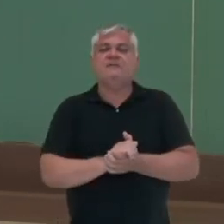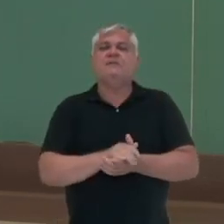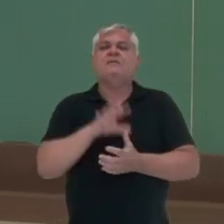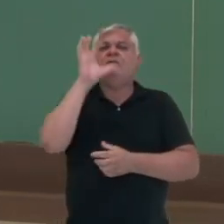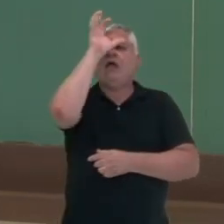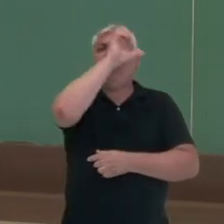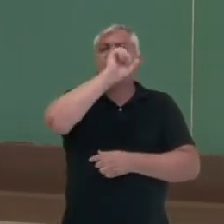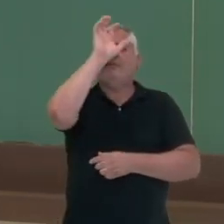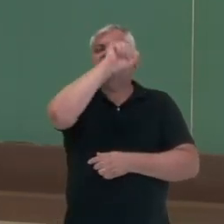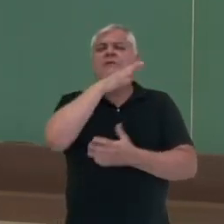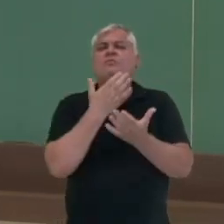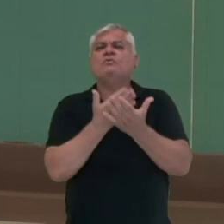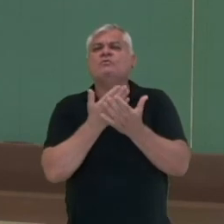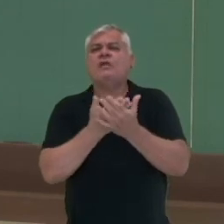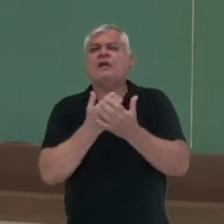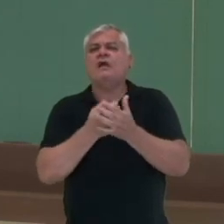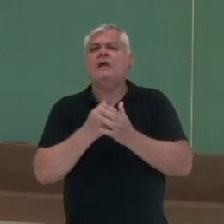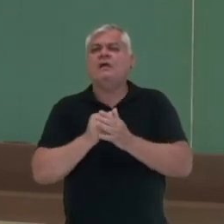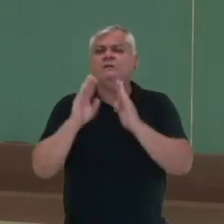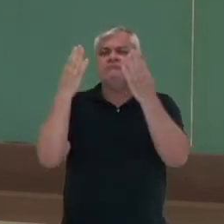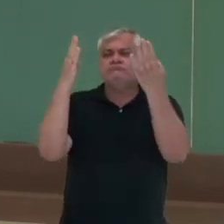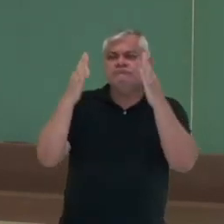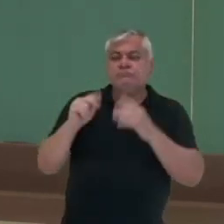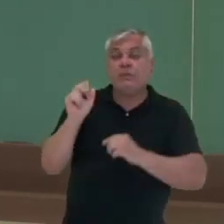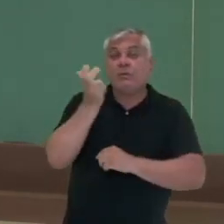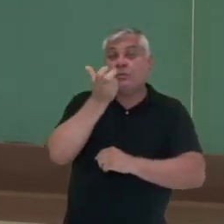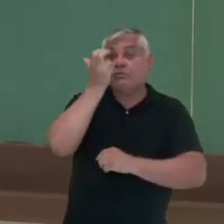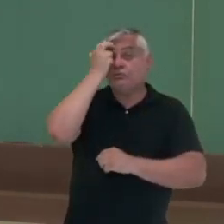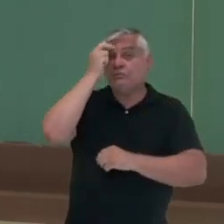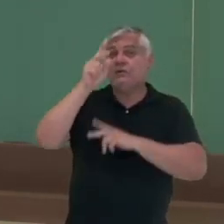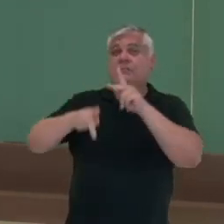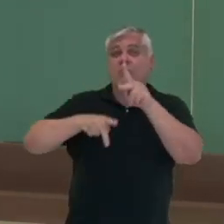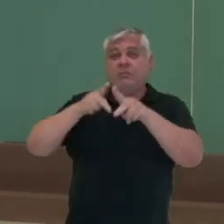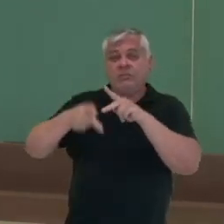conhecemos e analisamos aspectos da cultura popular e